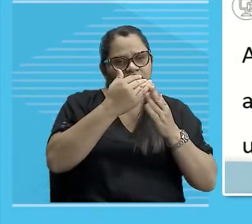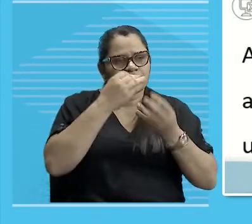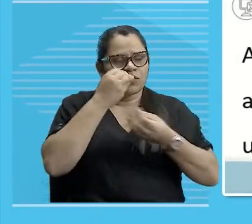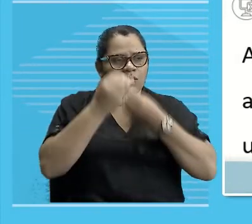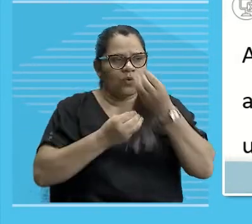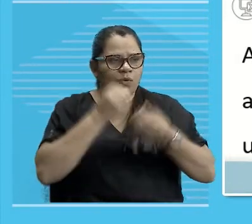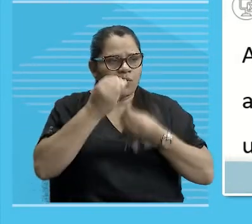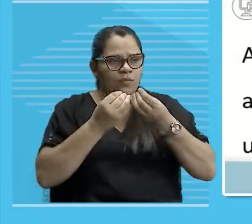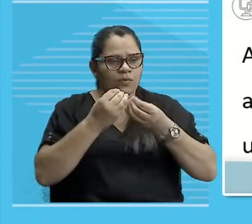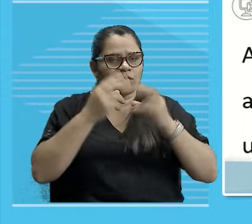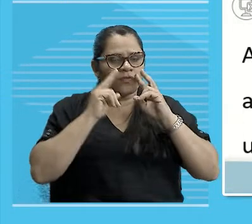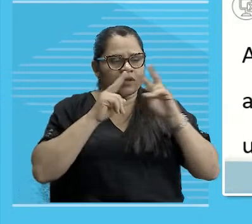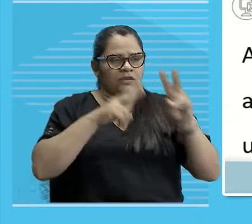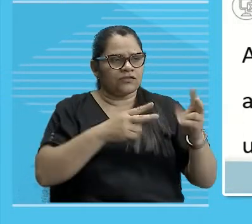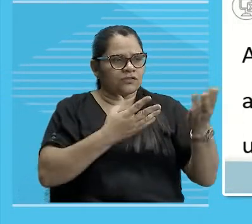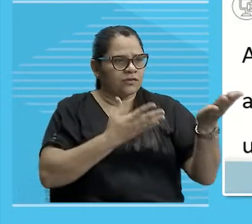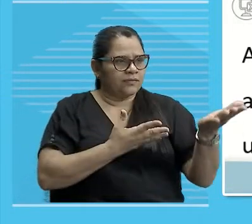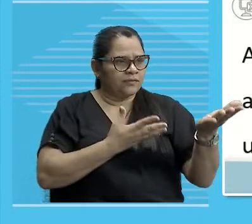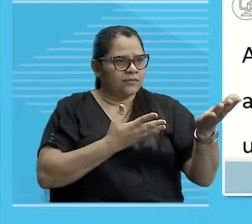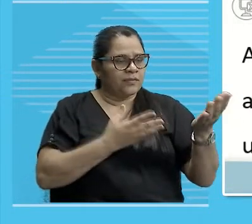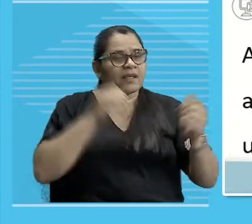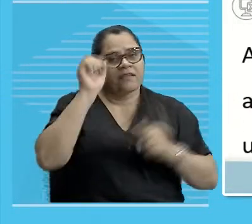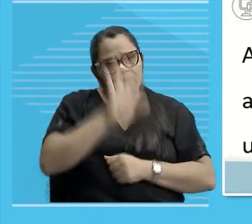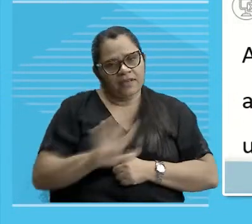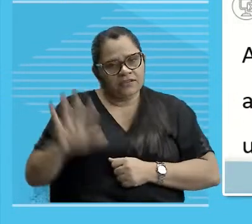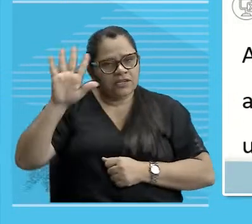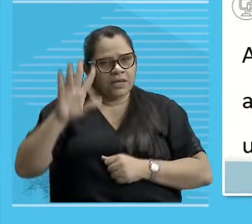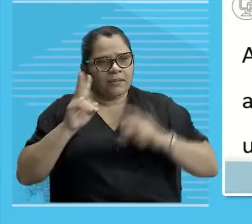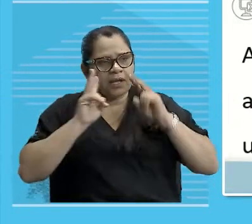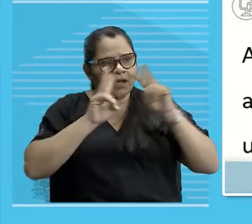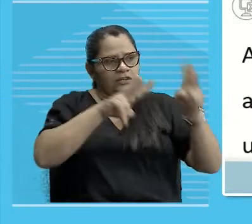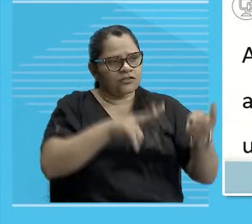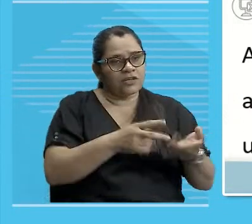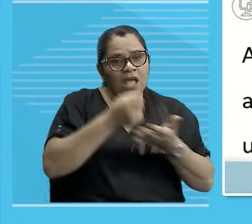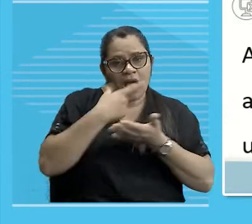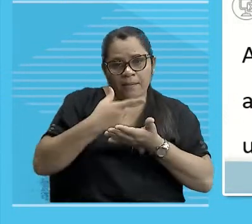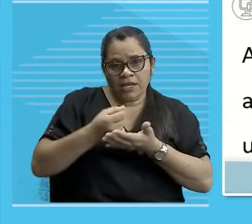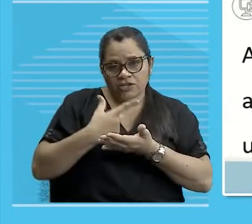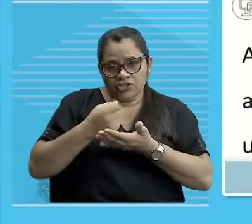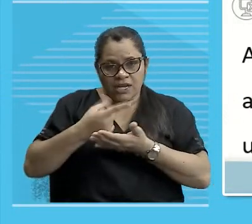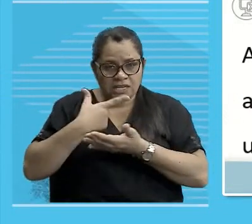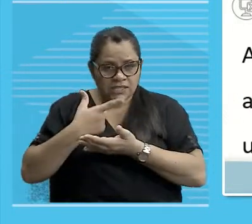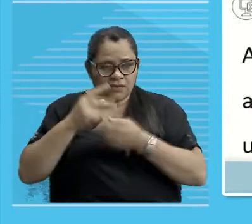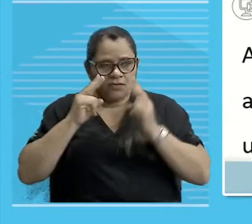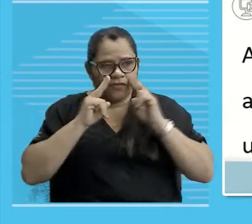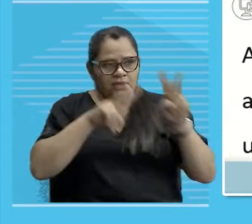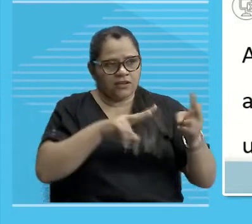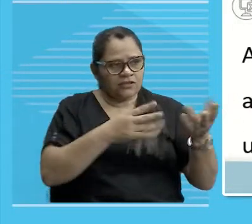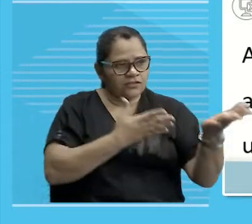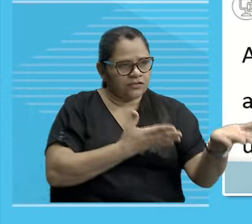Olha aí, esse medicamento aí deixa eu ver se eu leio aqui,